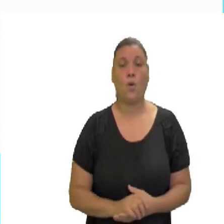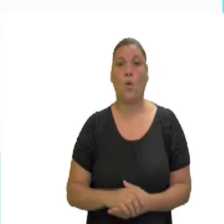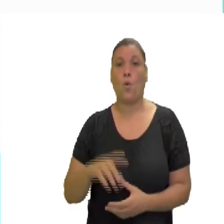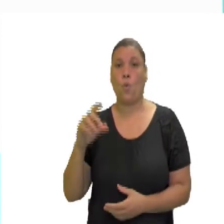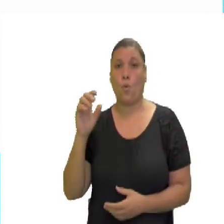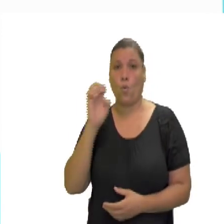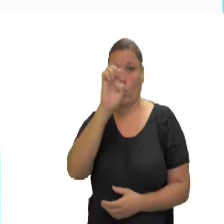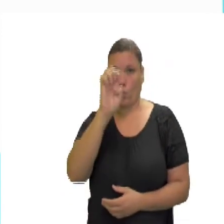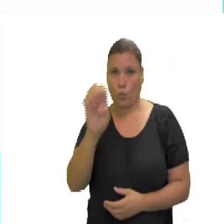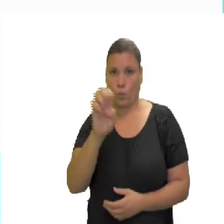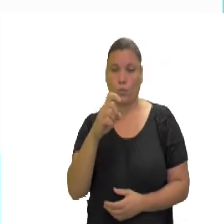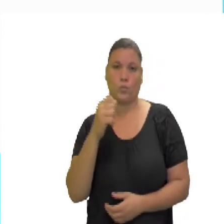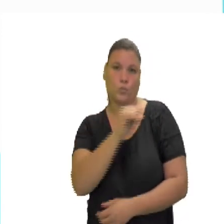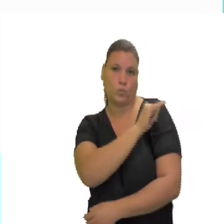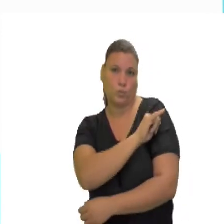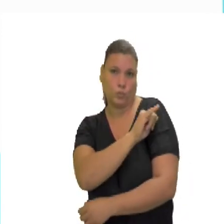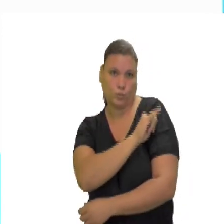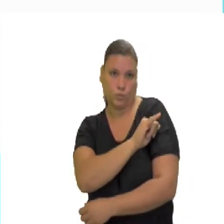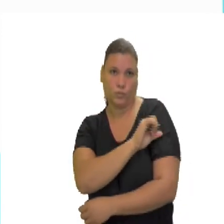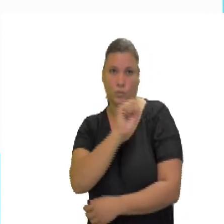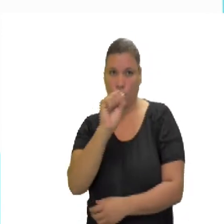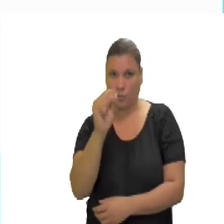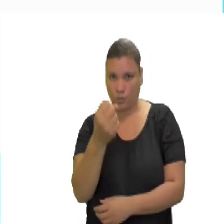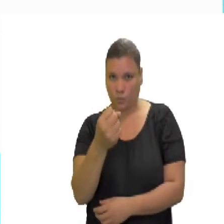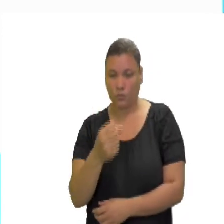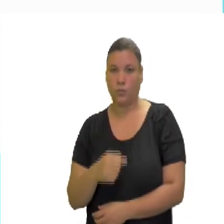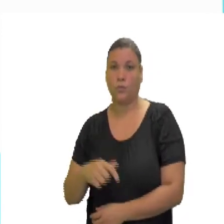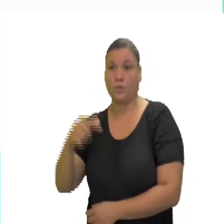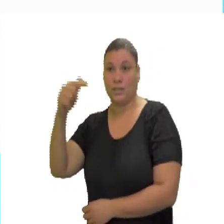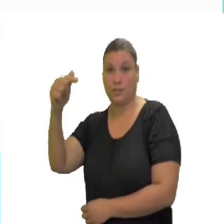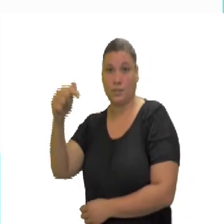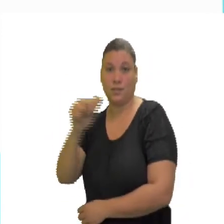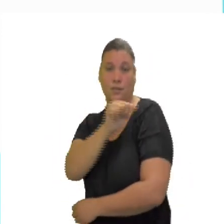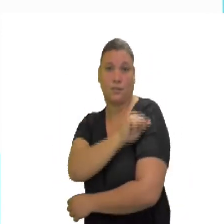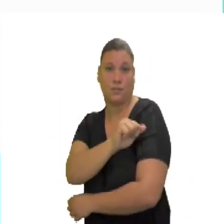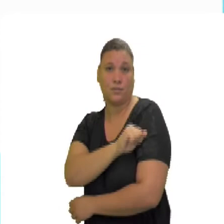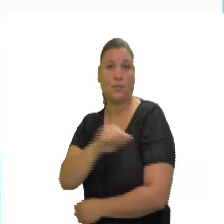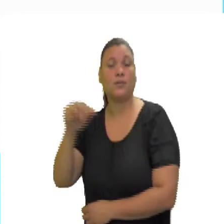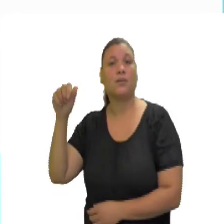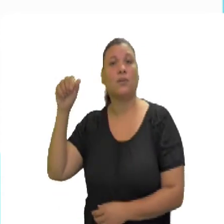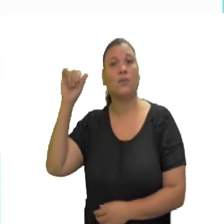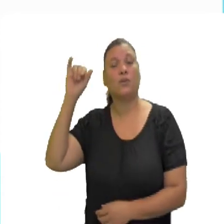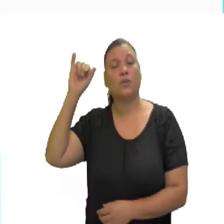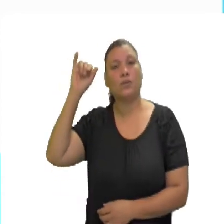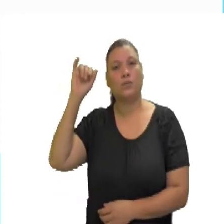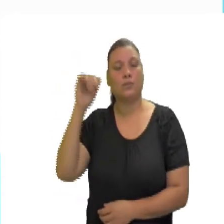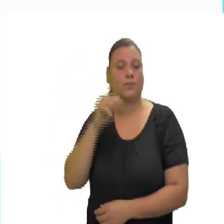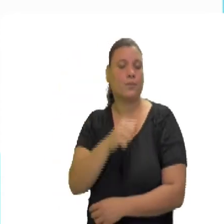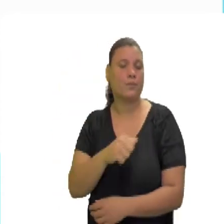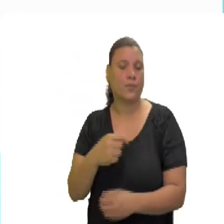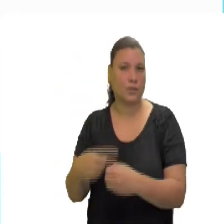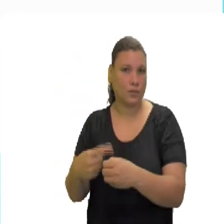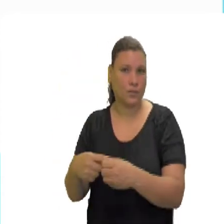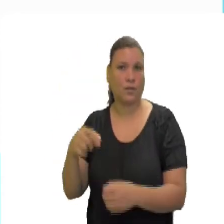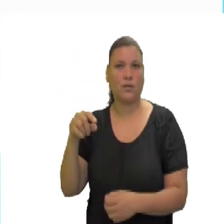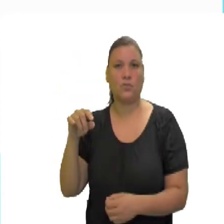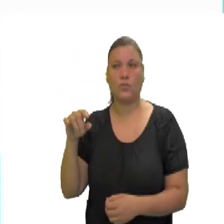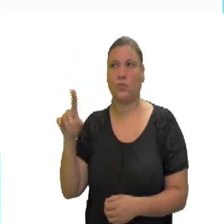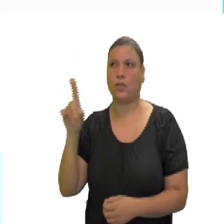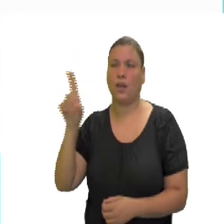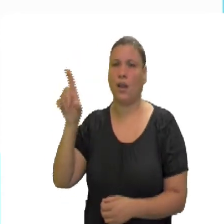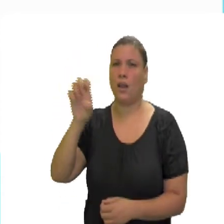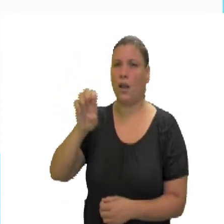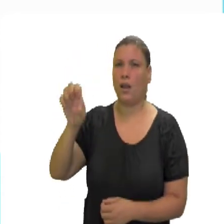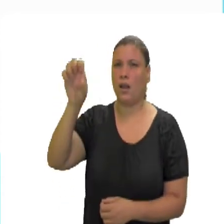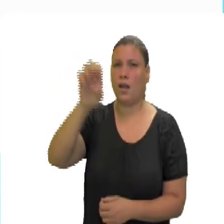Janeiro e 7 da do estado de São Paulo. A Estrada Real é uma rede de